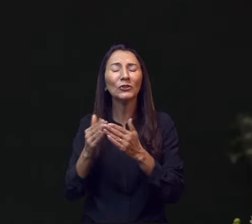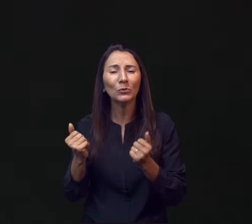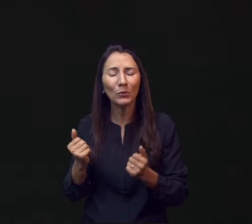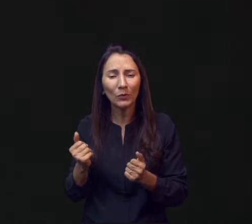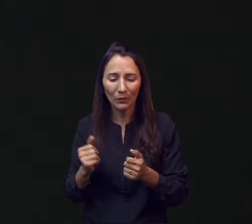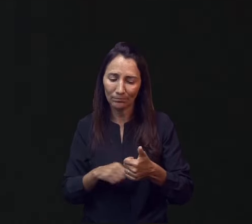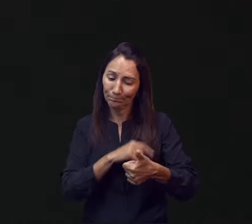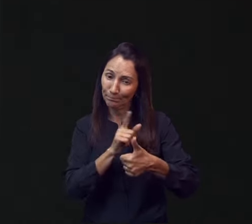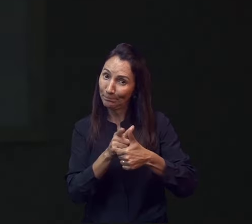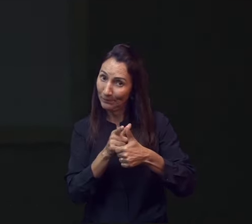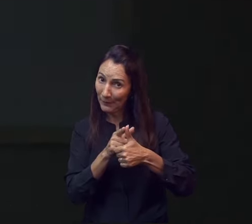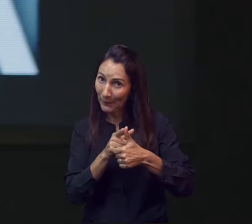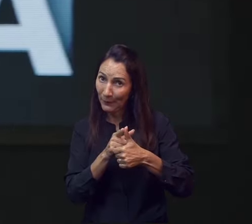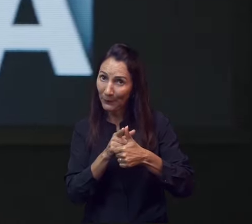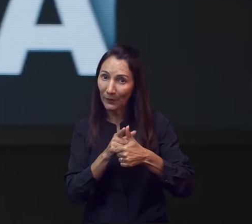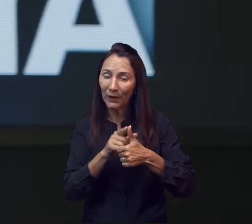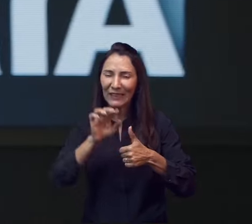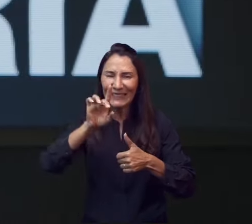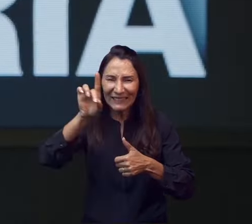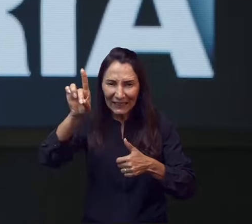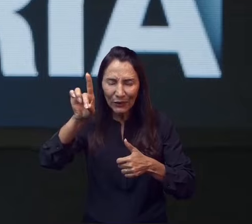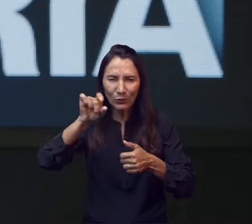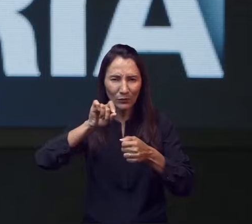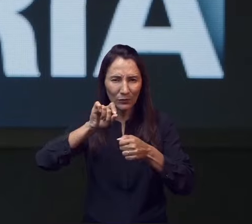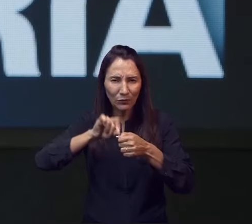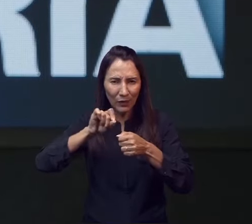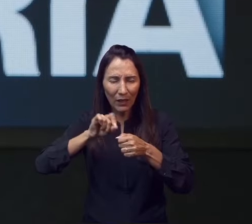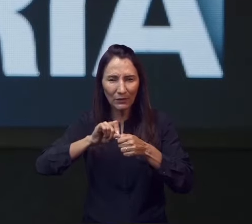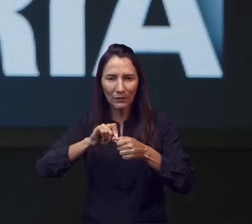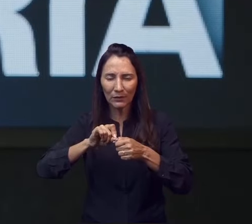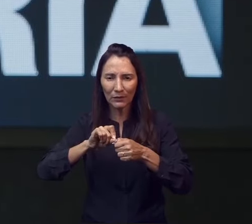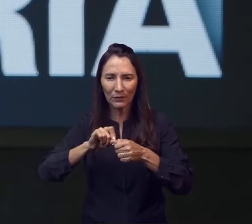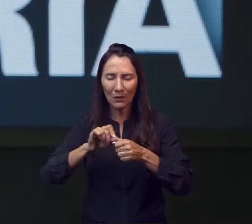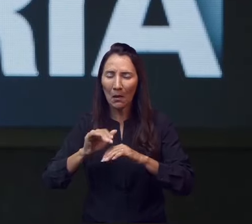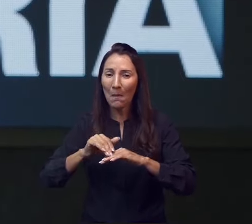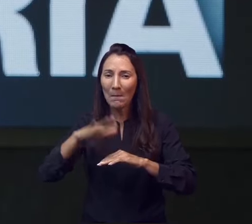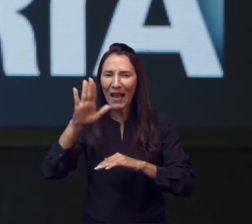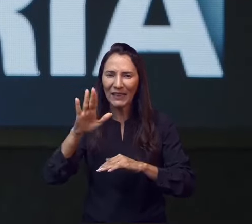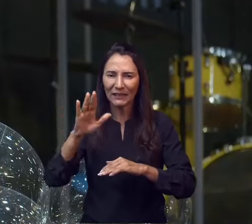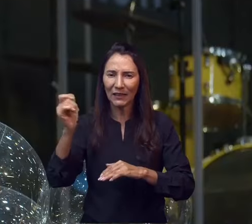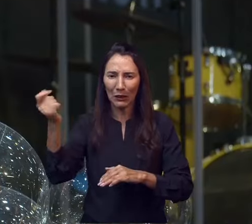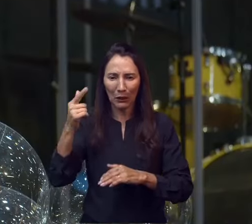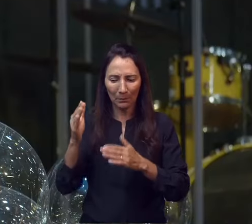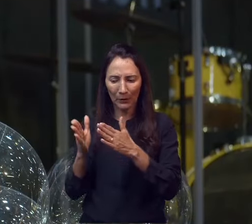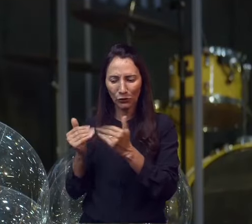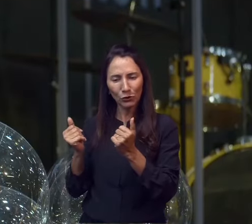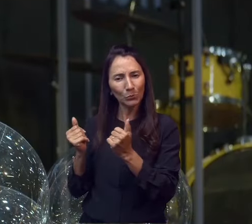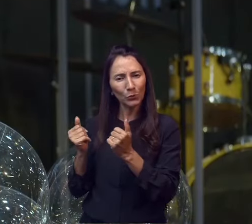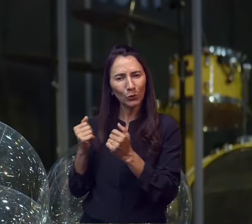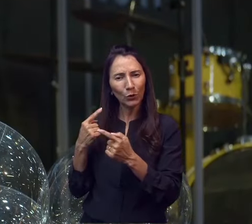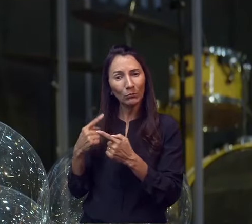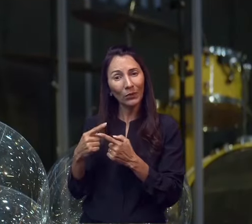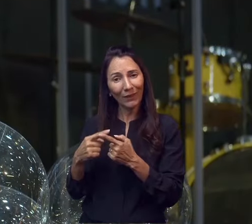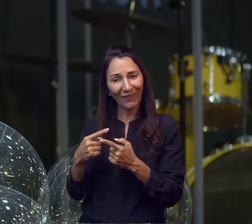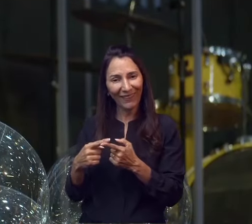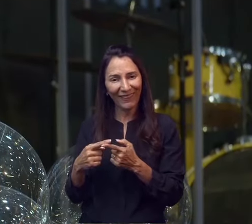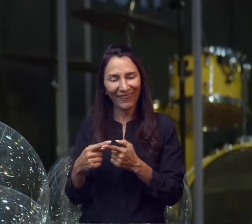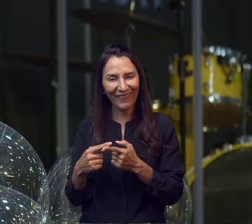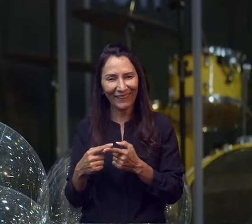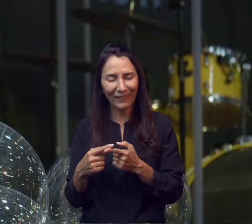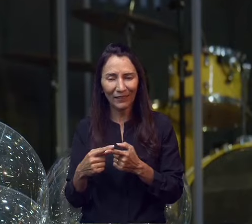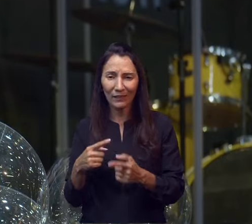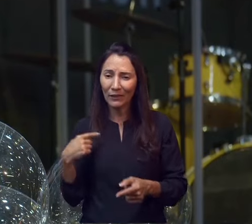Primeiro Deus faz além do que nós pedimos porque porque não